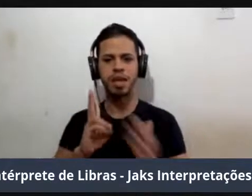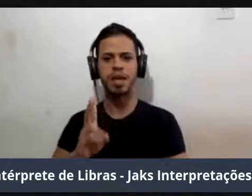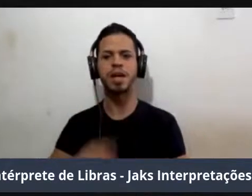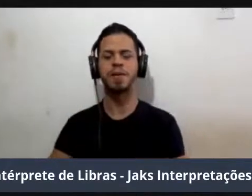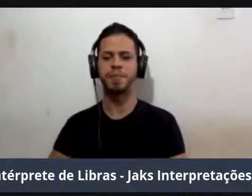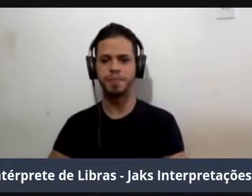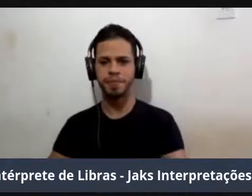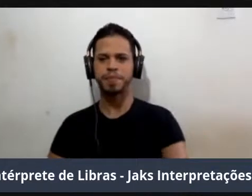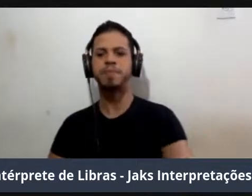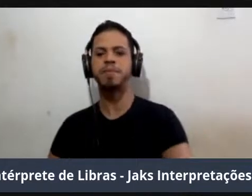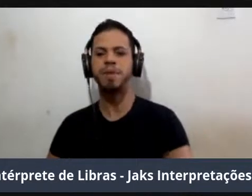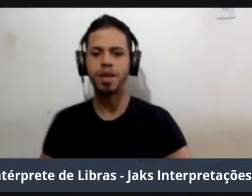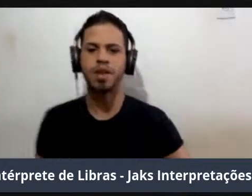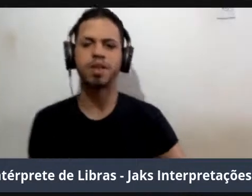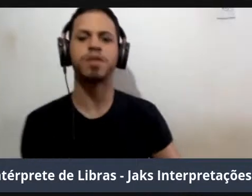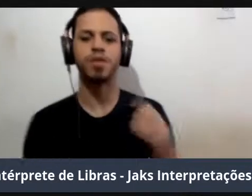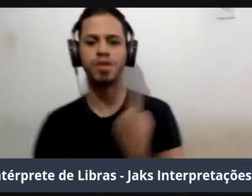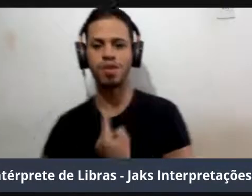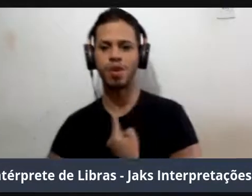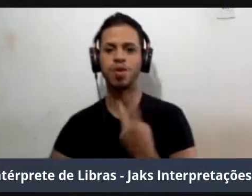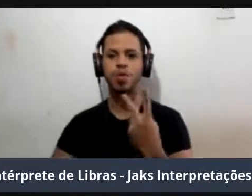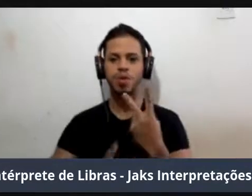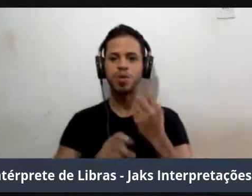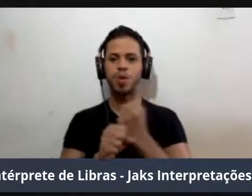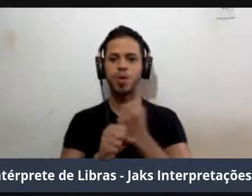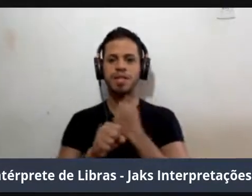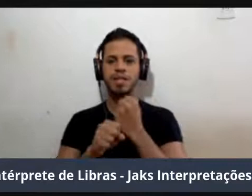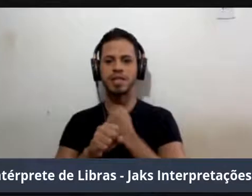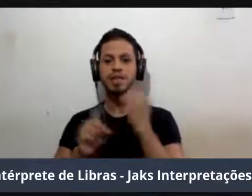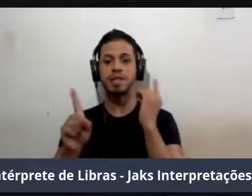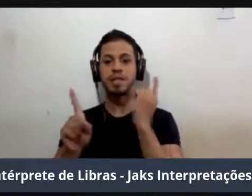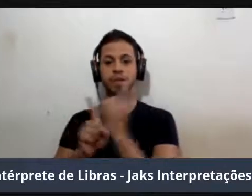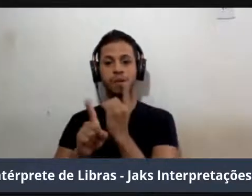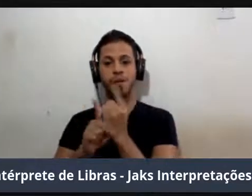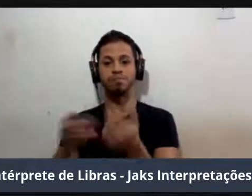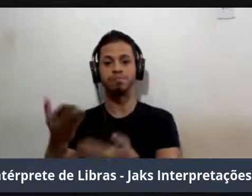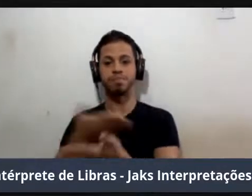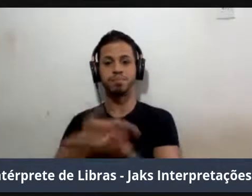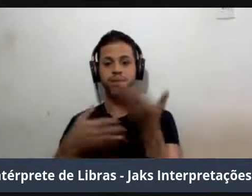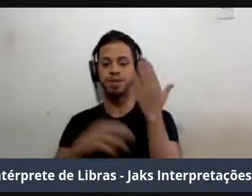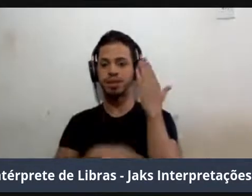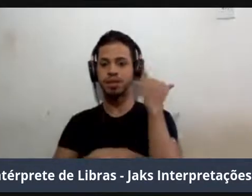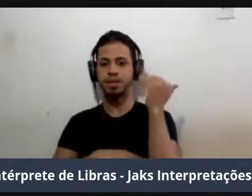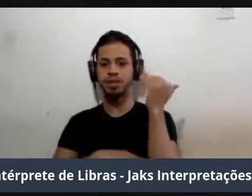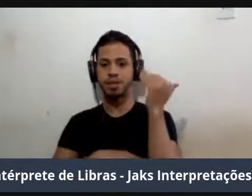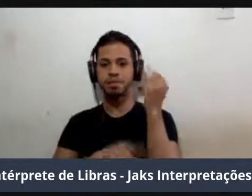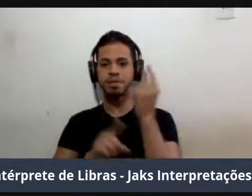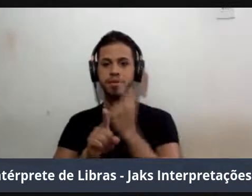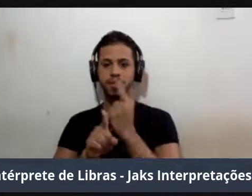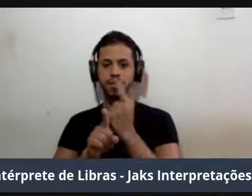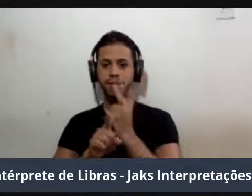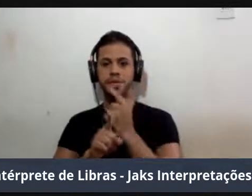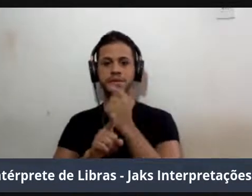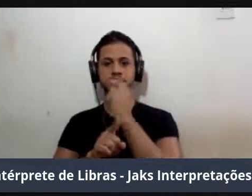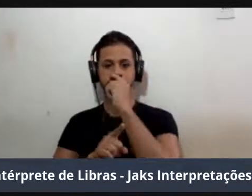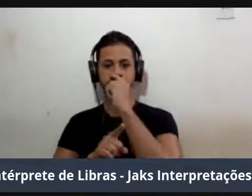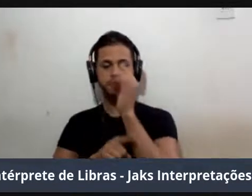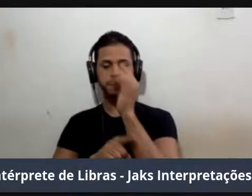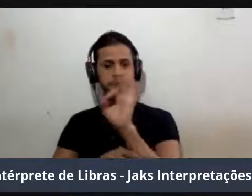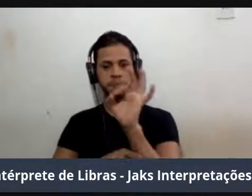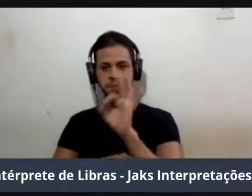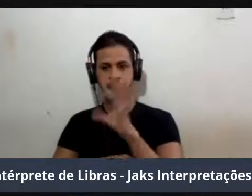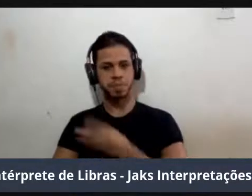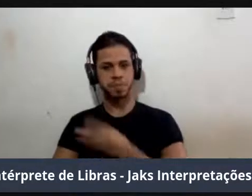2 anos tendo esse encontro de troca de saberes, e foi ótimo, né? E depois